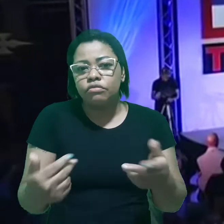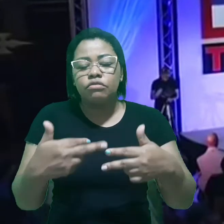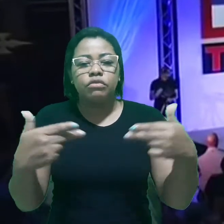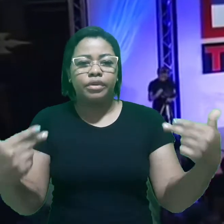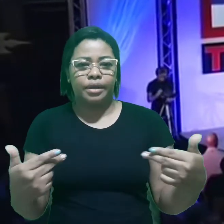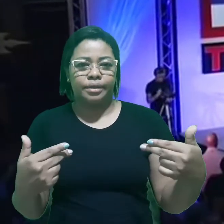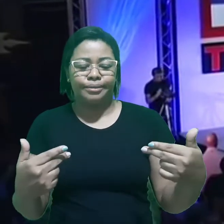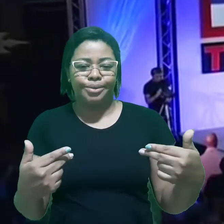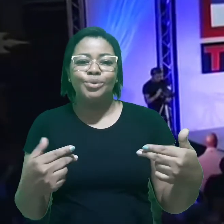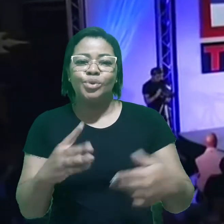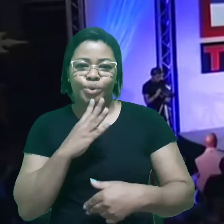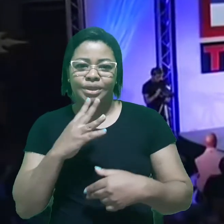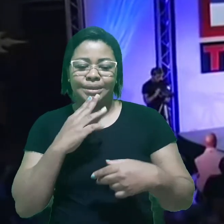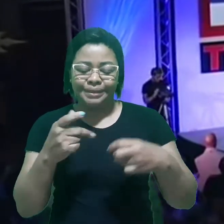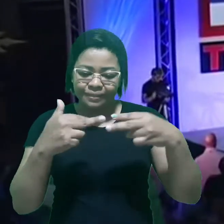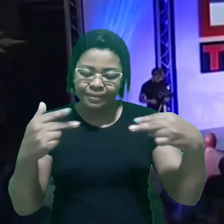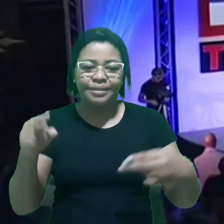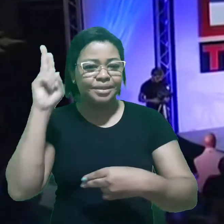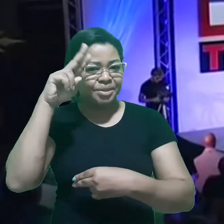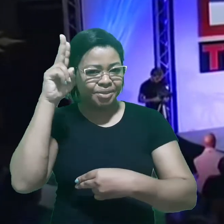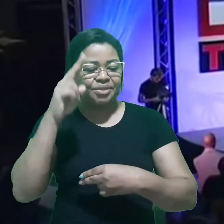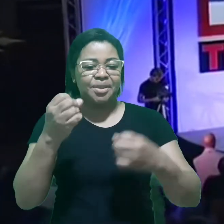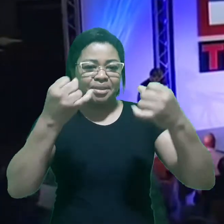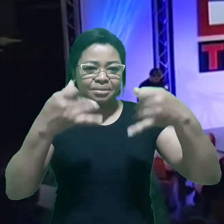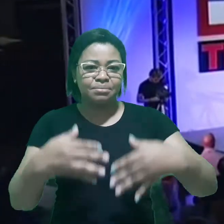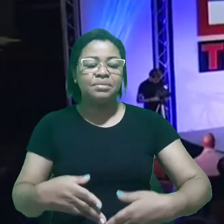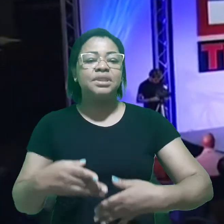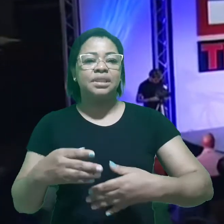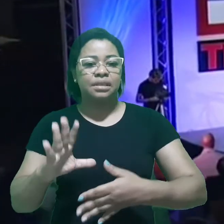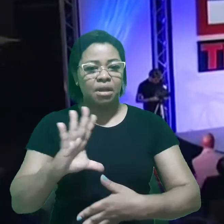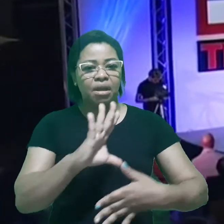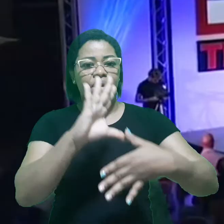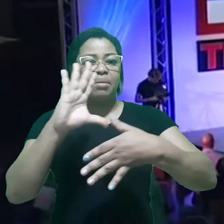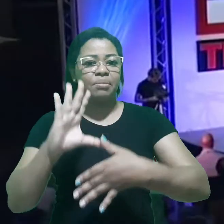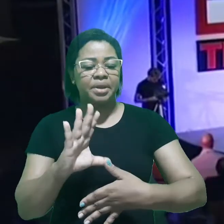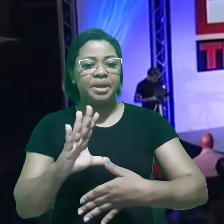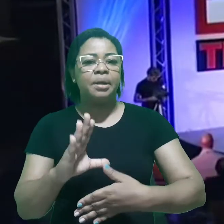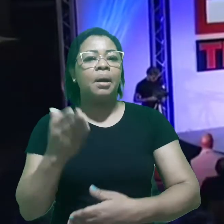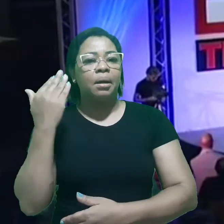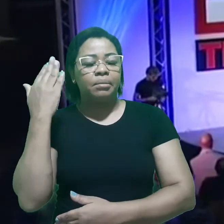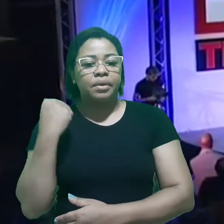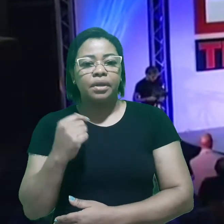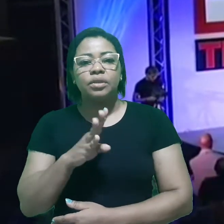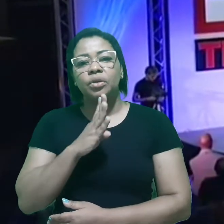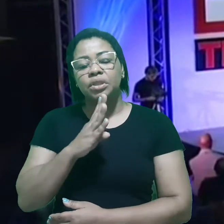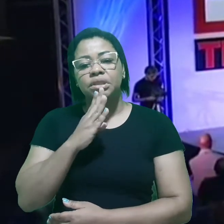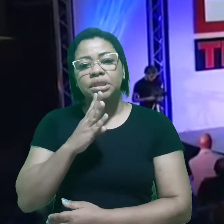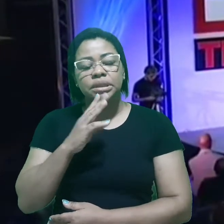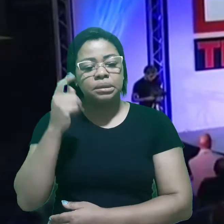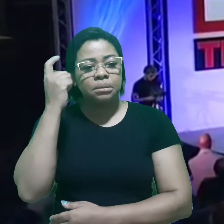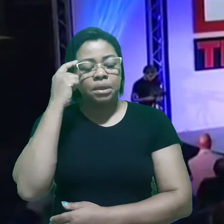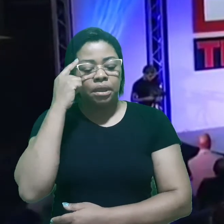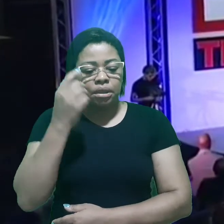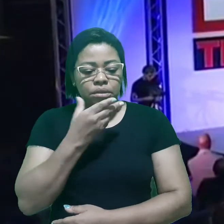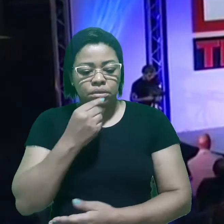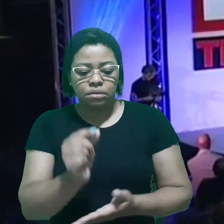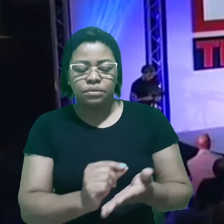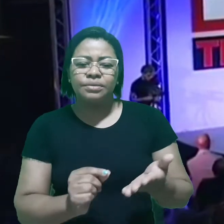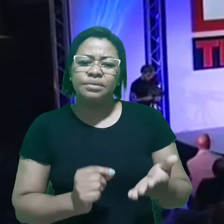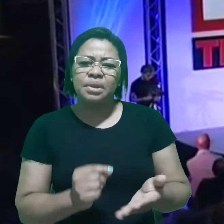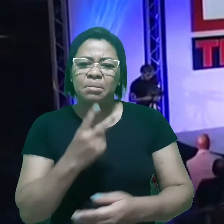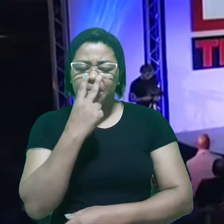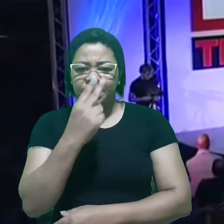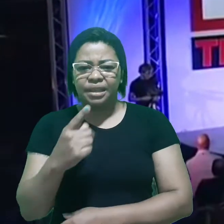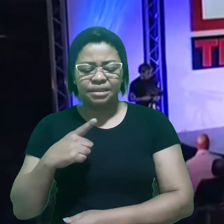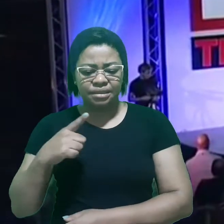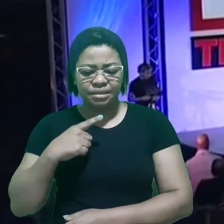soube, alguns anos atrás, que escritores deveriam ter tido infâncias realmente infelizes para ter sucesso, eu comecei a